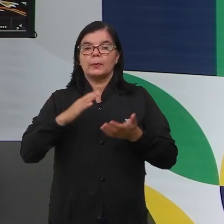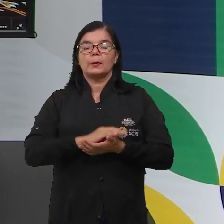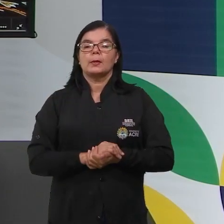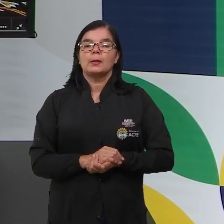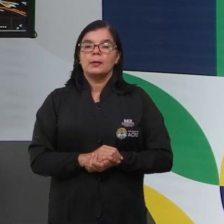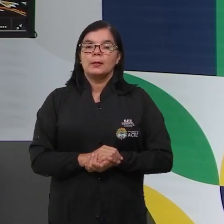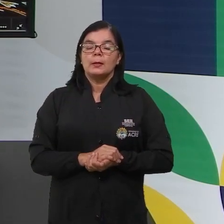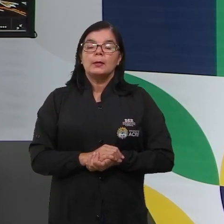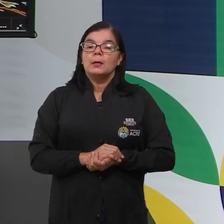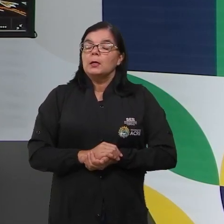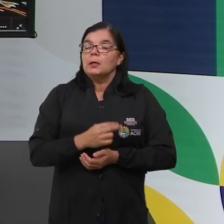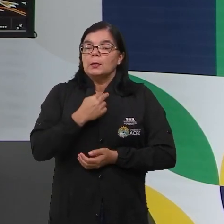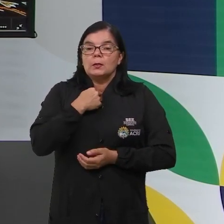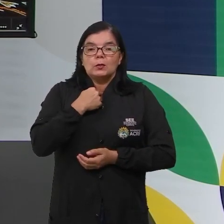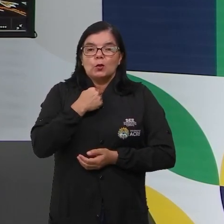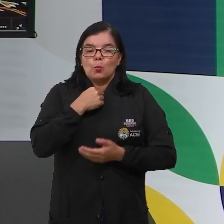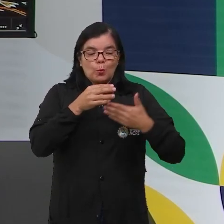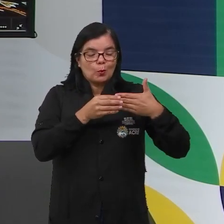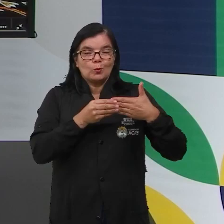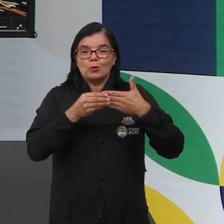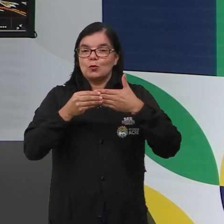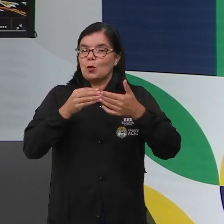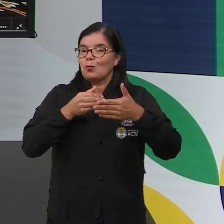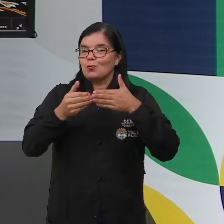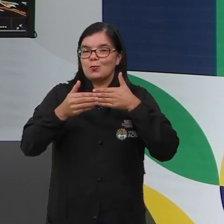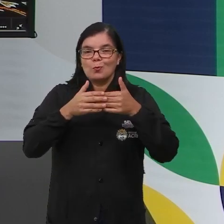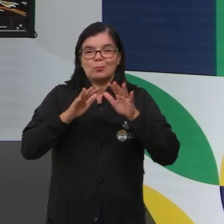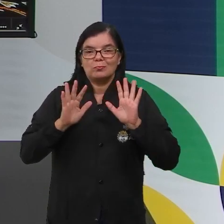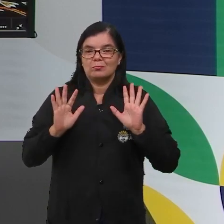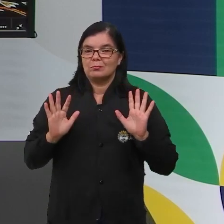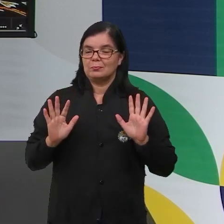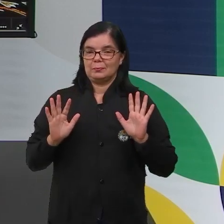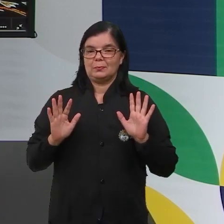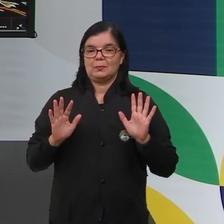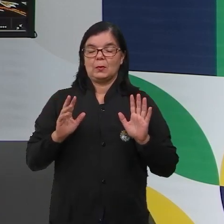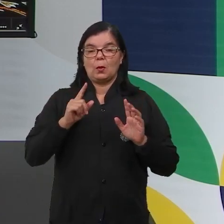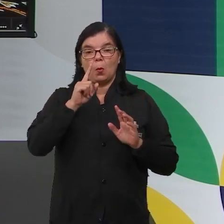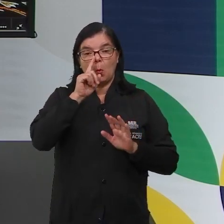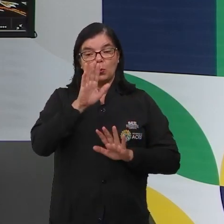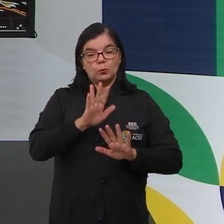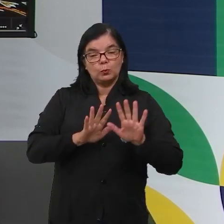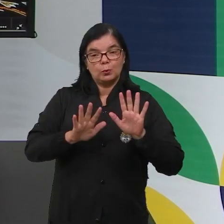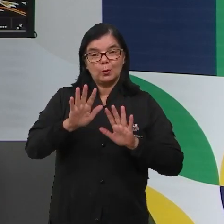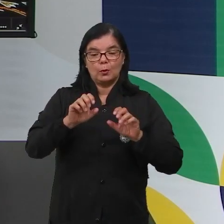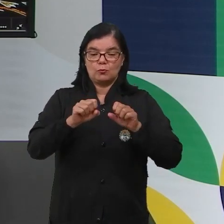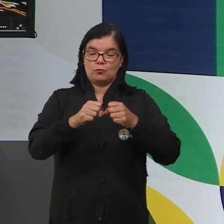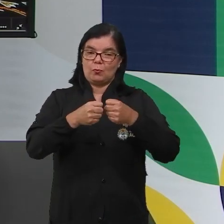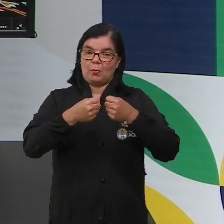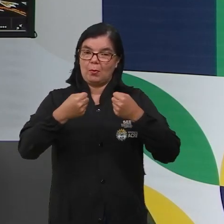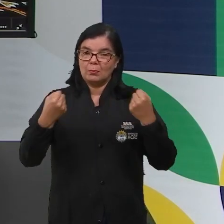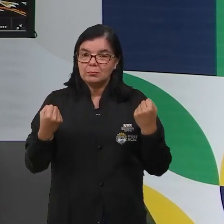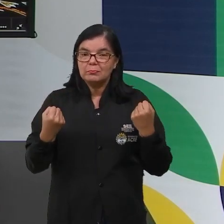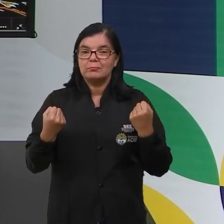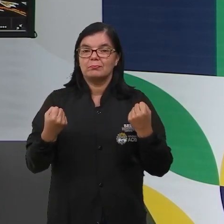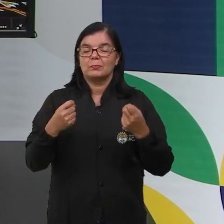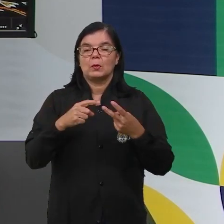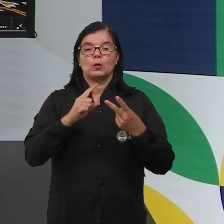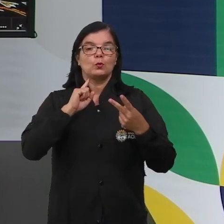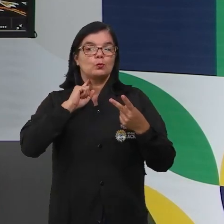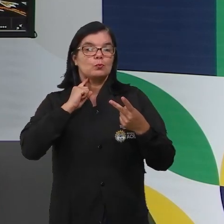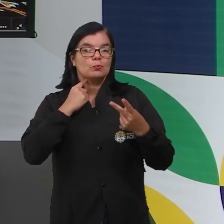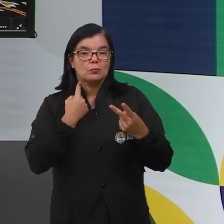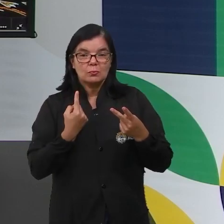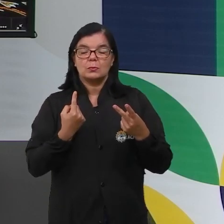grandes e que não podem ser transportadas de qualquer forma, correndo o risco de rasgar, né? De